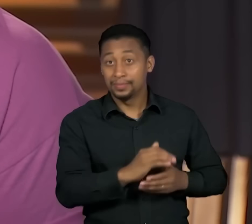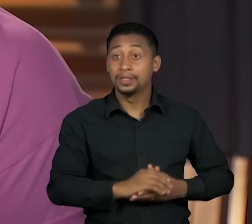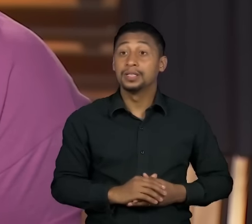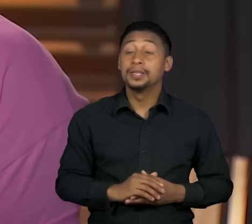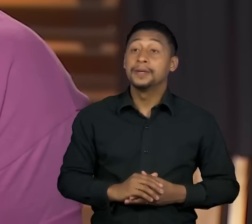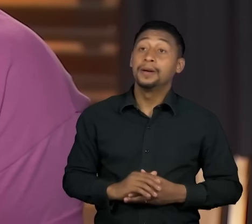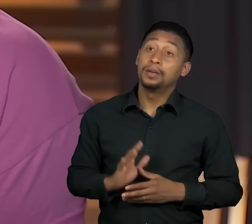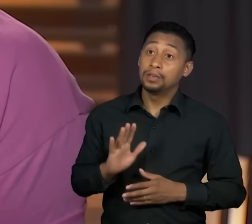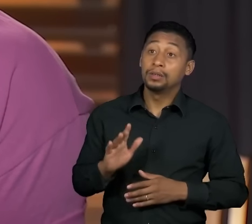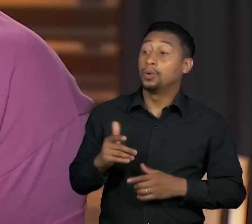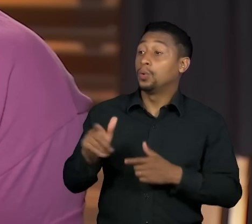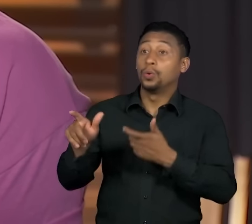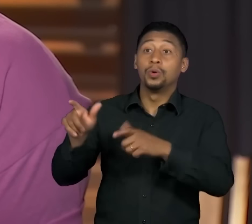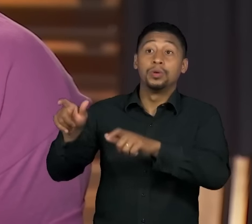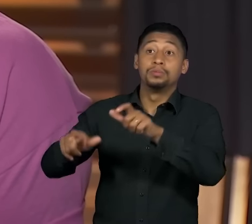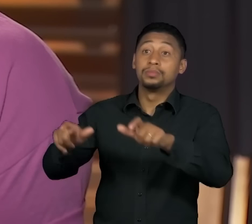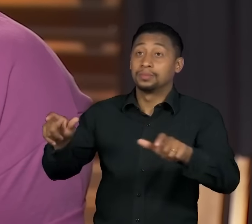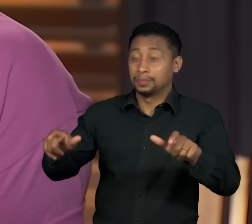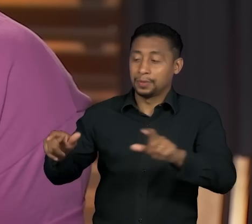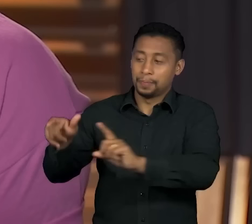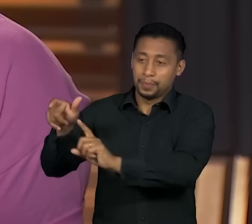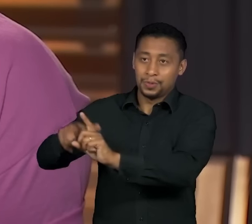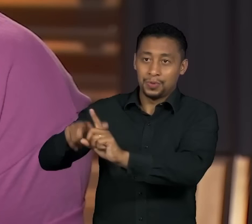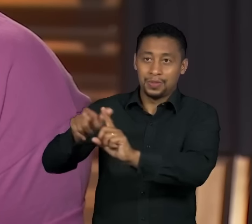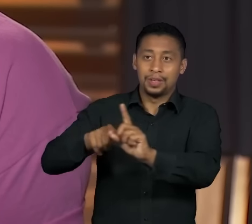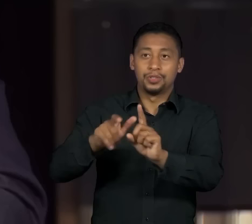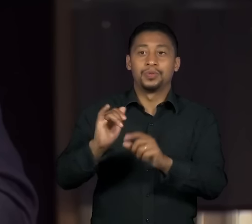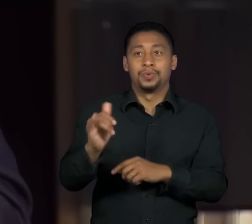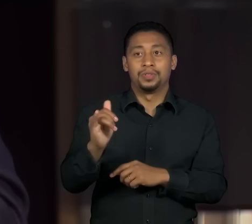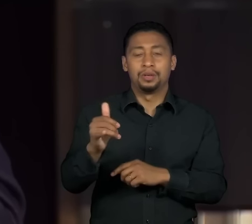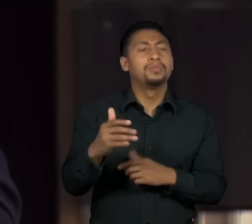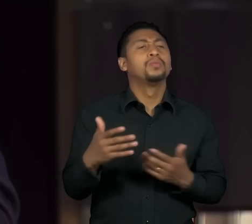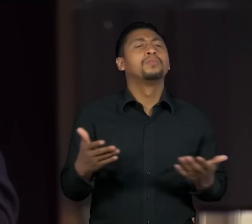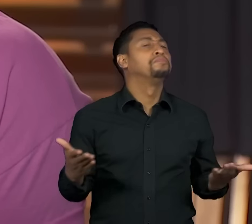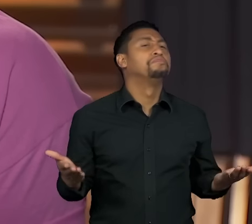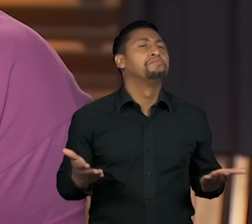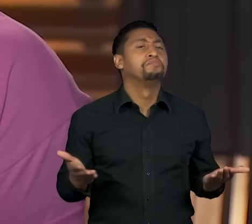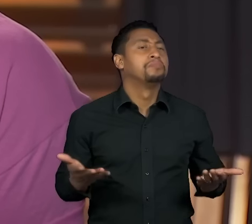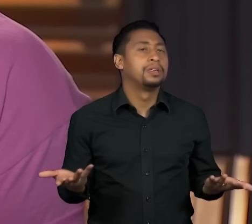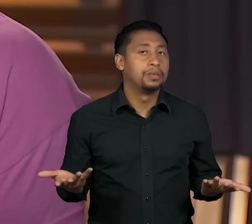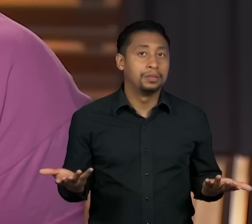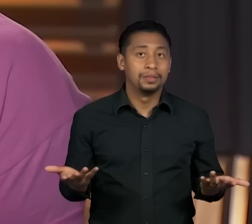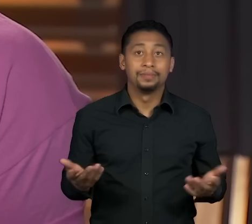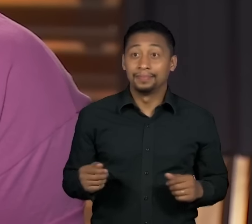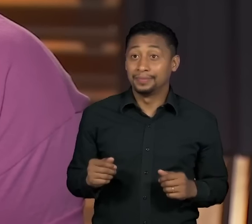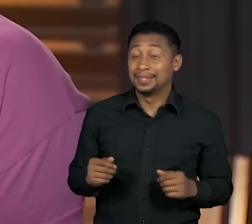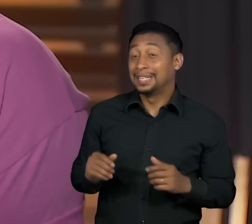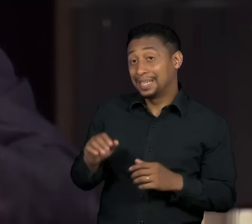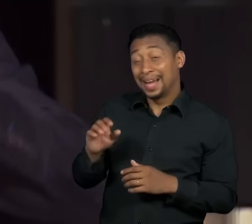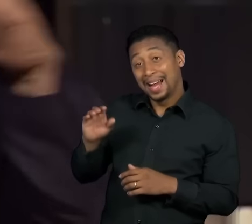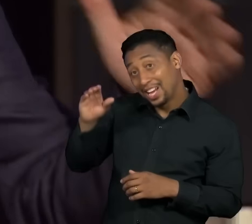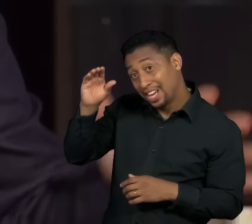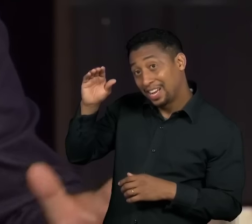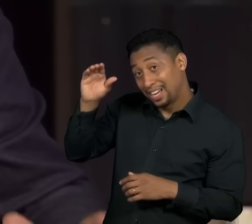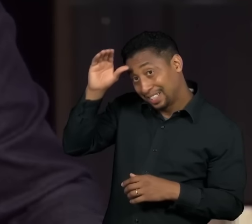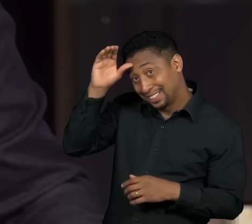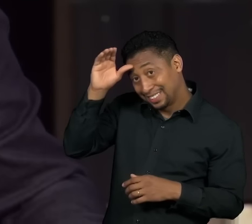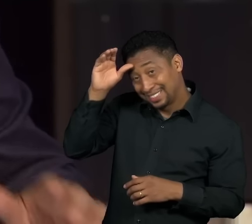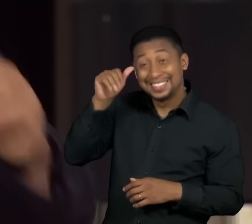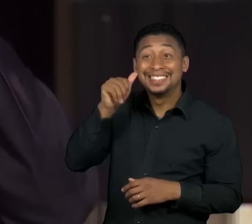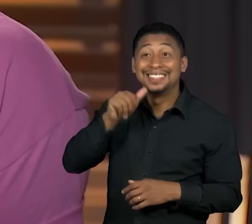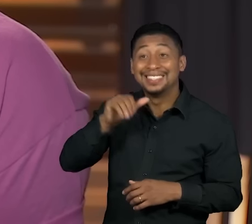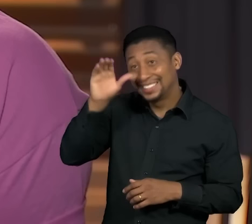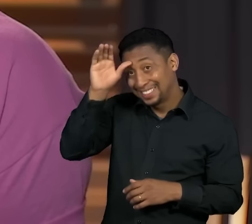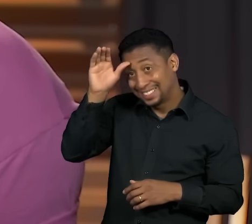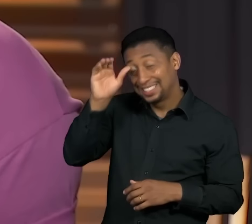os outros personagens. Não necessariamente sobre a Arlinda. Quais? Gosto muito de Amanda. Tia Amanda vai ter uma série só pra ela. Aí